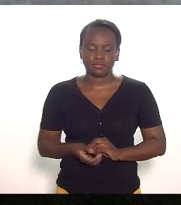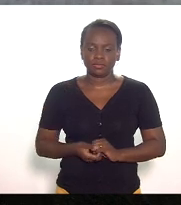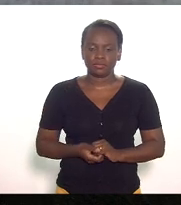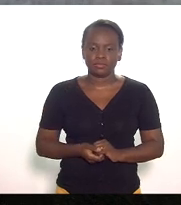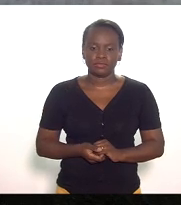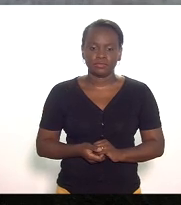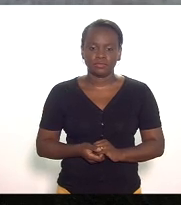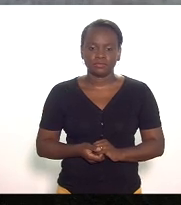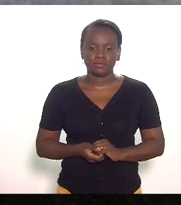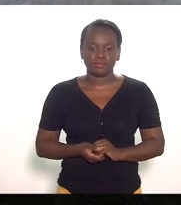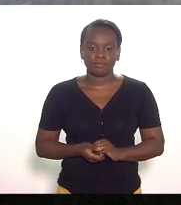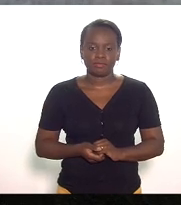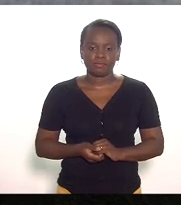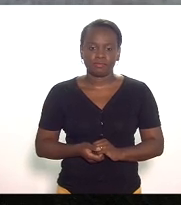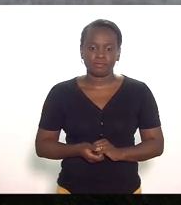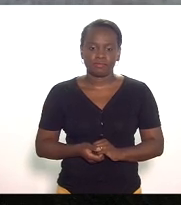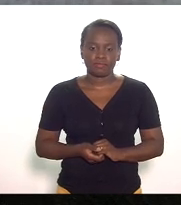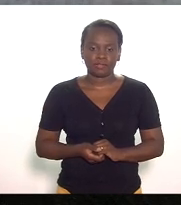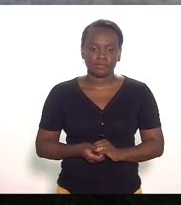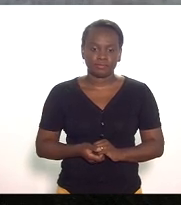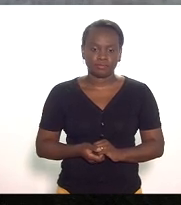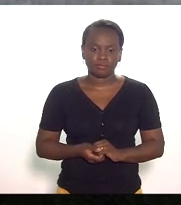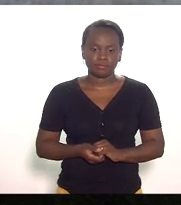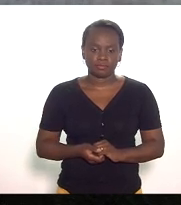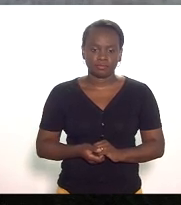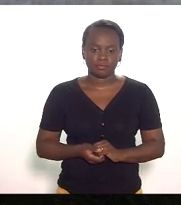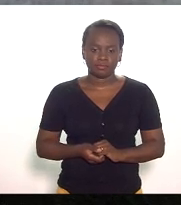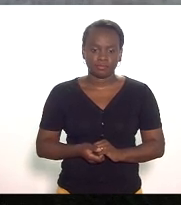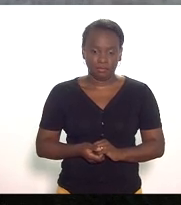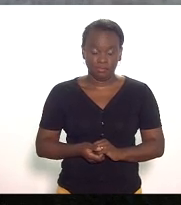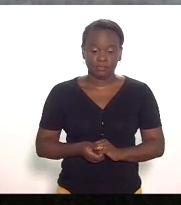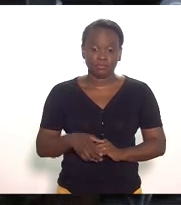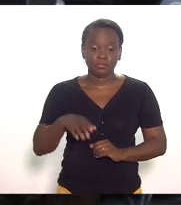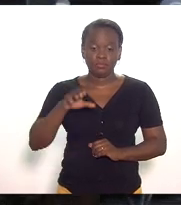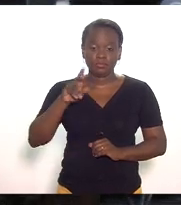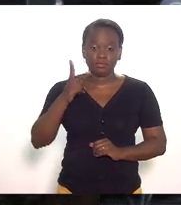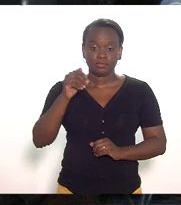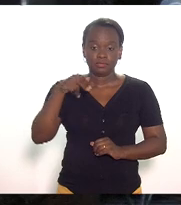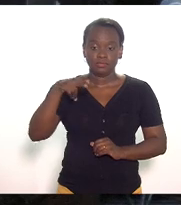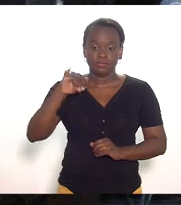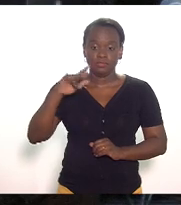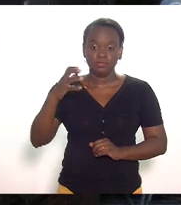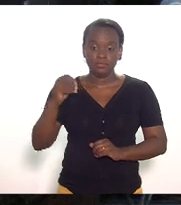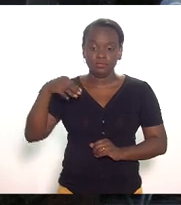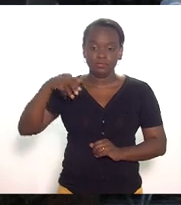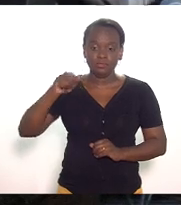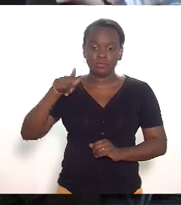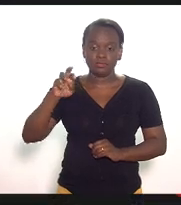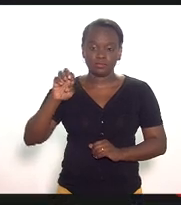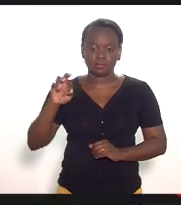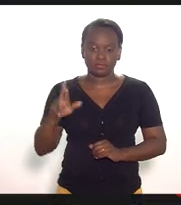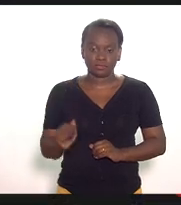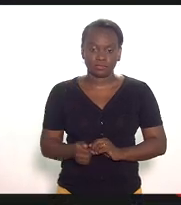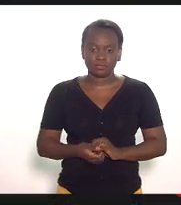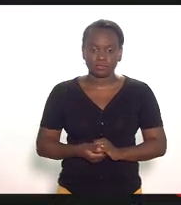Cadê o nosso presidente? Deputado Alexandre. Eu já ligo já. Deputado Chiquinho da Mangueira. Presidente.